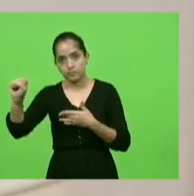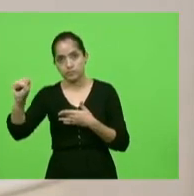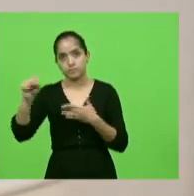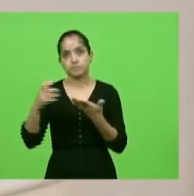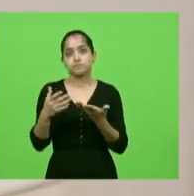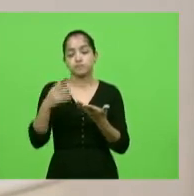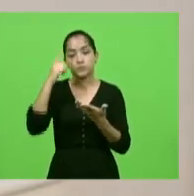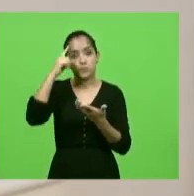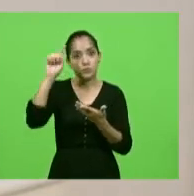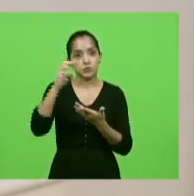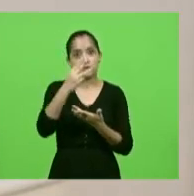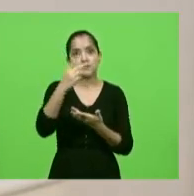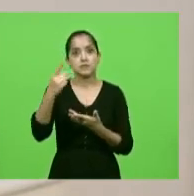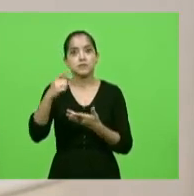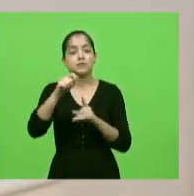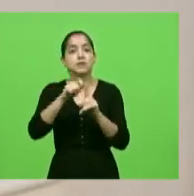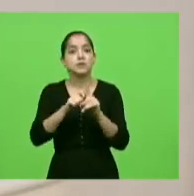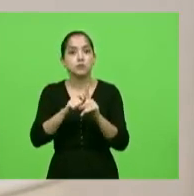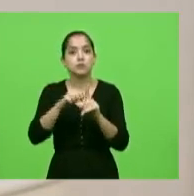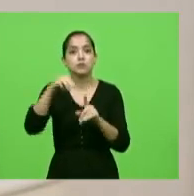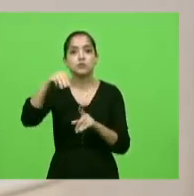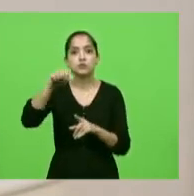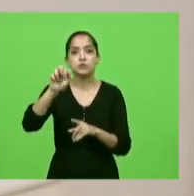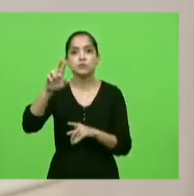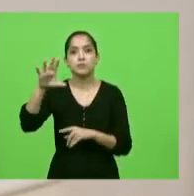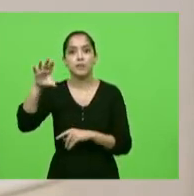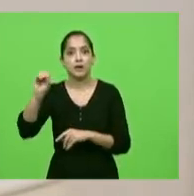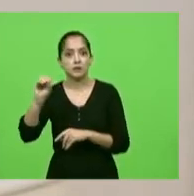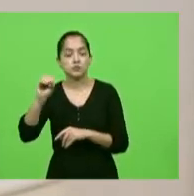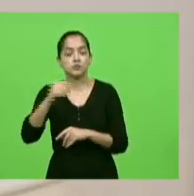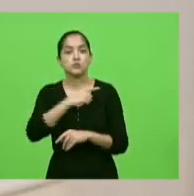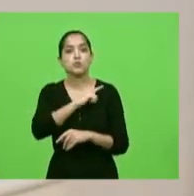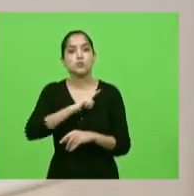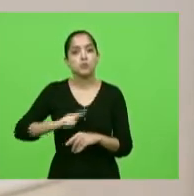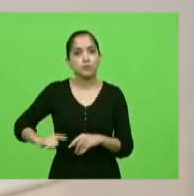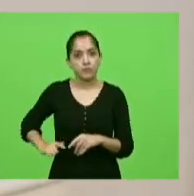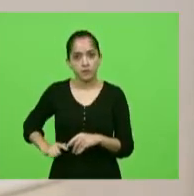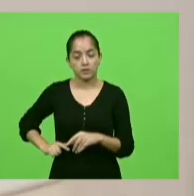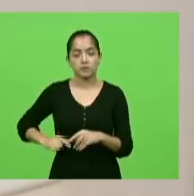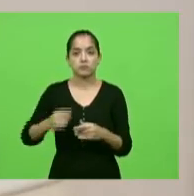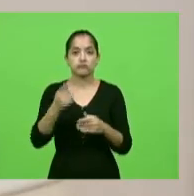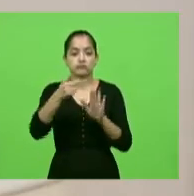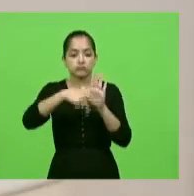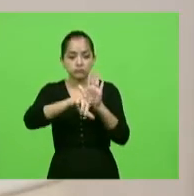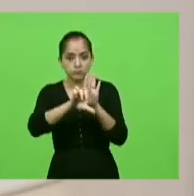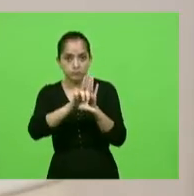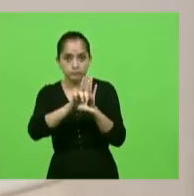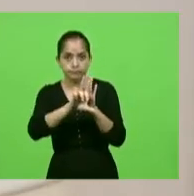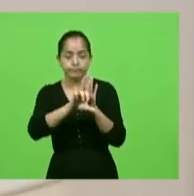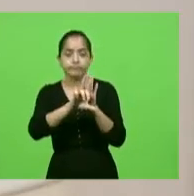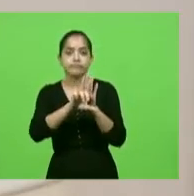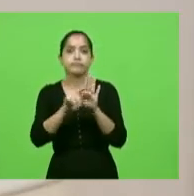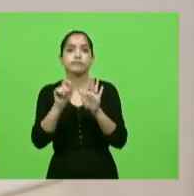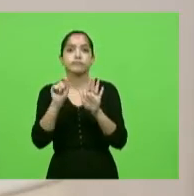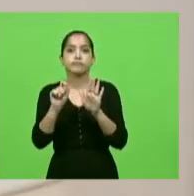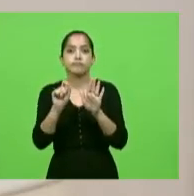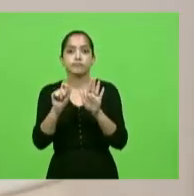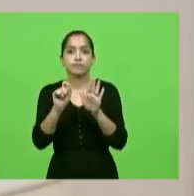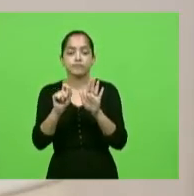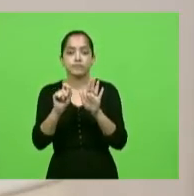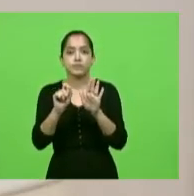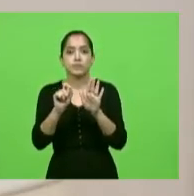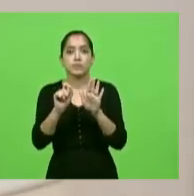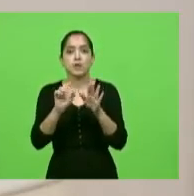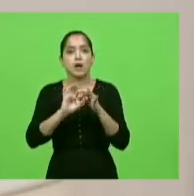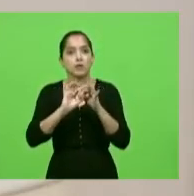dia 31 de março de 2020, o excelentíssimo governador submeteu o projeto de lei à Assembleia Legislativa do Estado, com o fito de